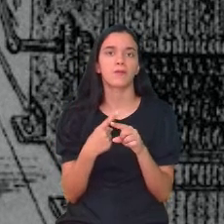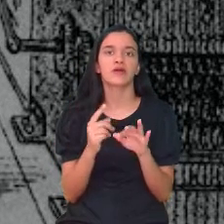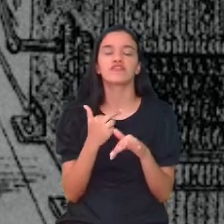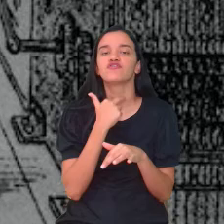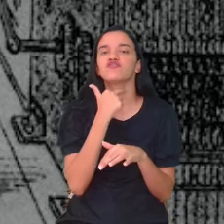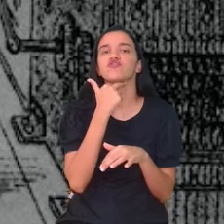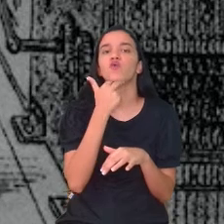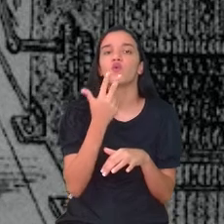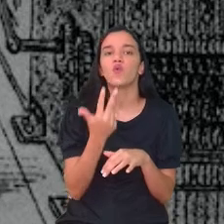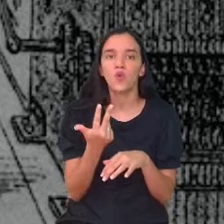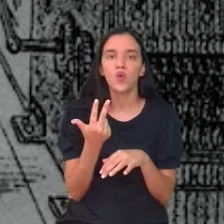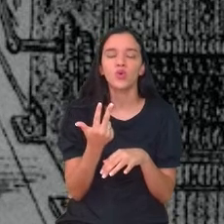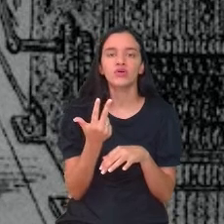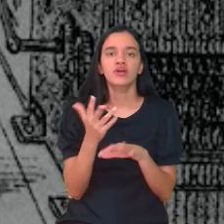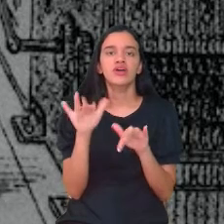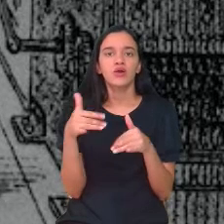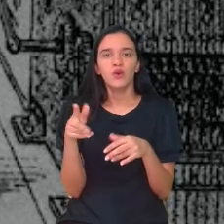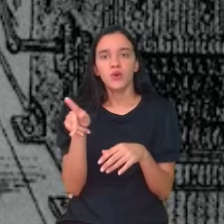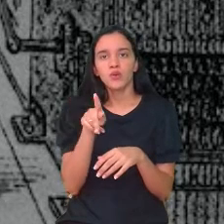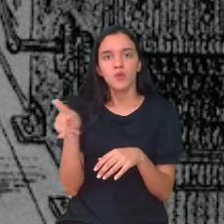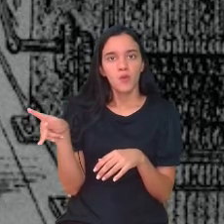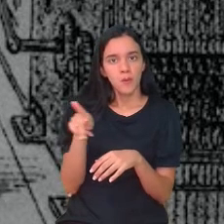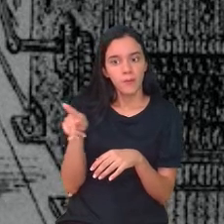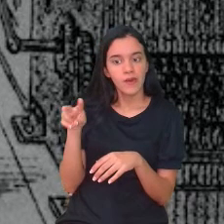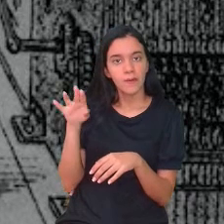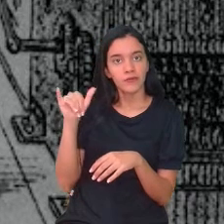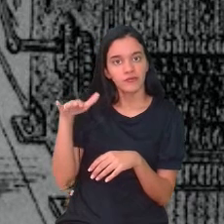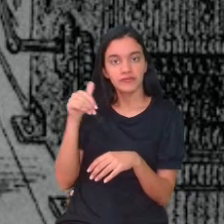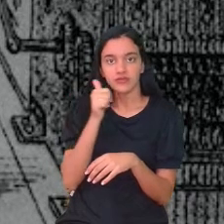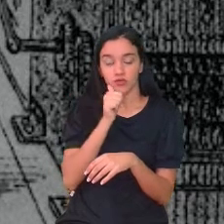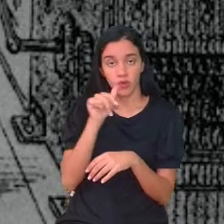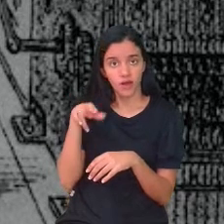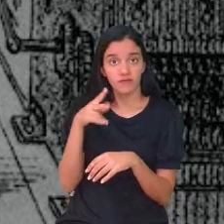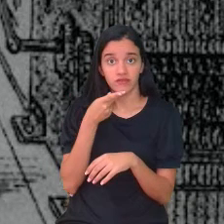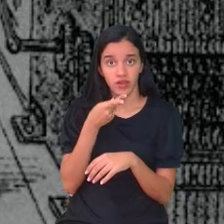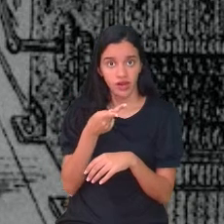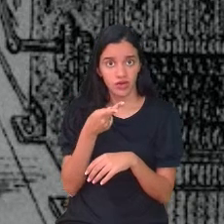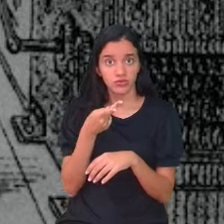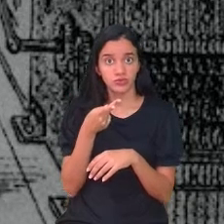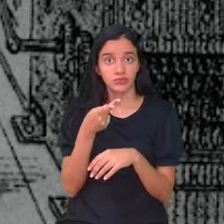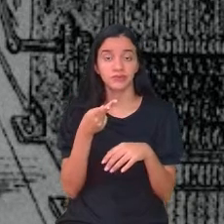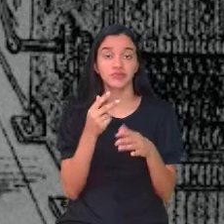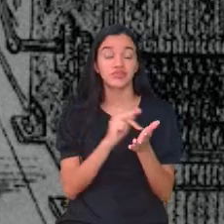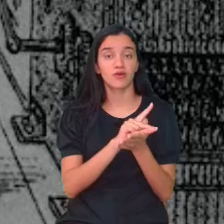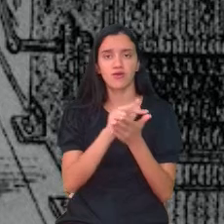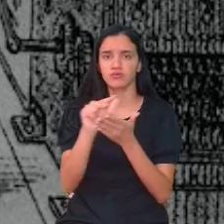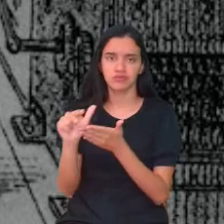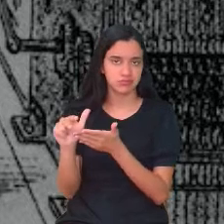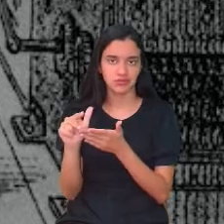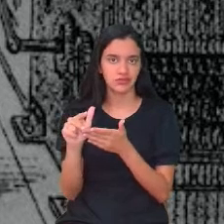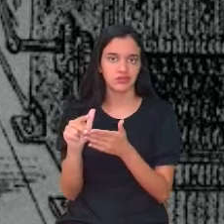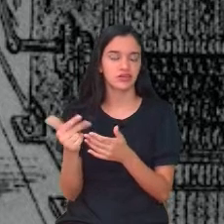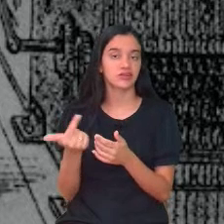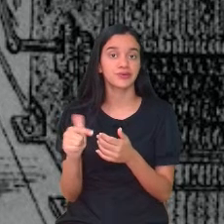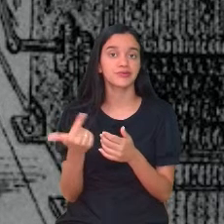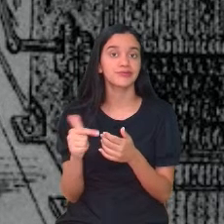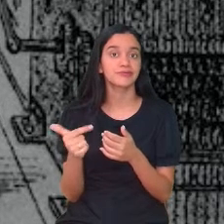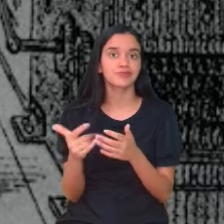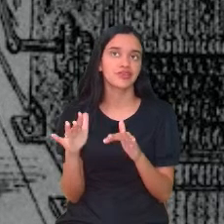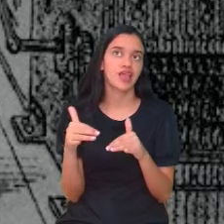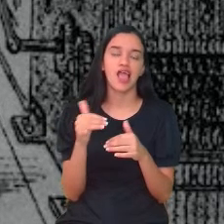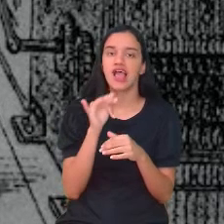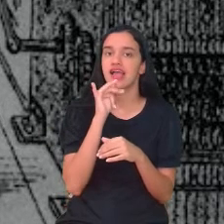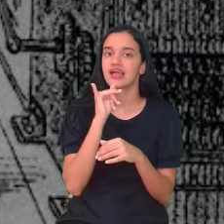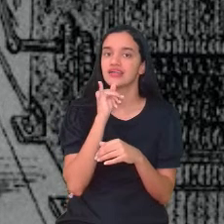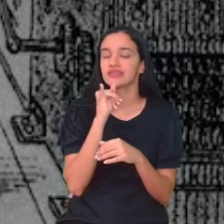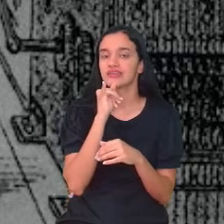voz, né? Isso, como a professora Vanessa bem pontuou, né? Não há espaço para a diversidade, seja ela diversidade,